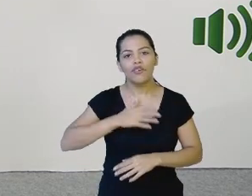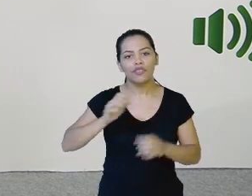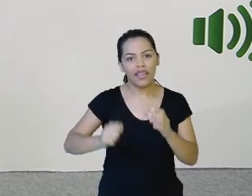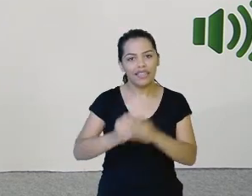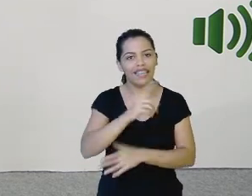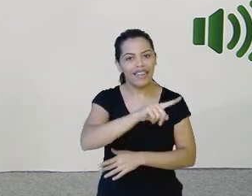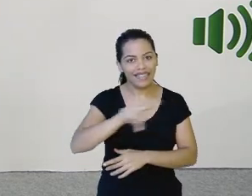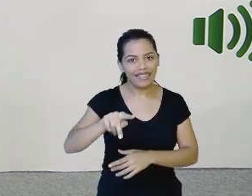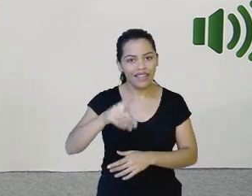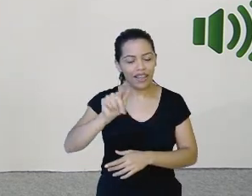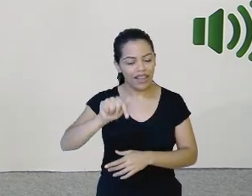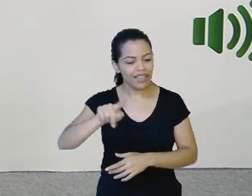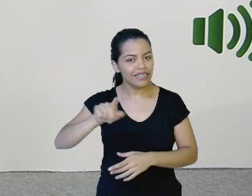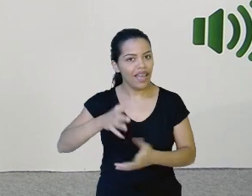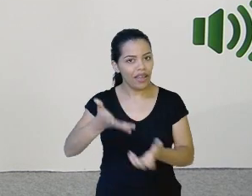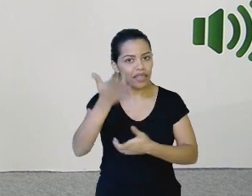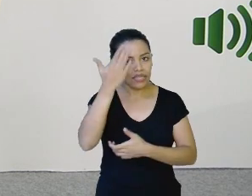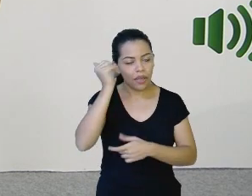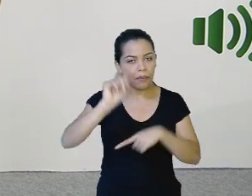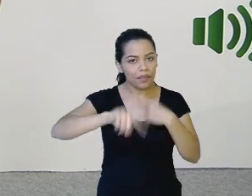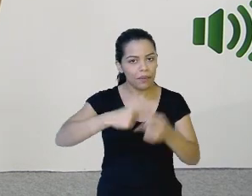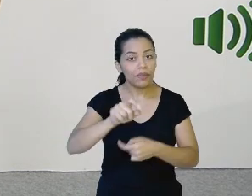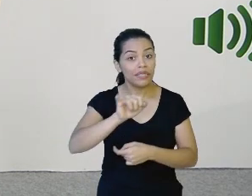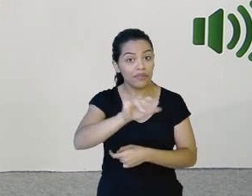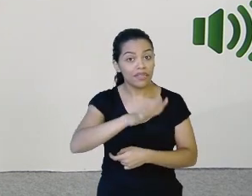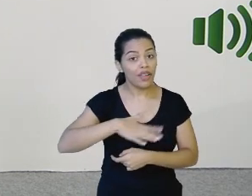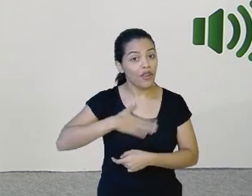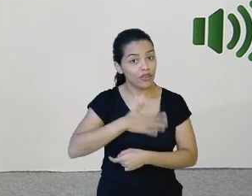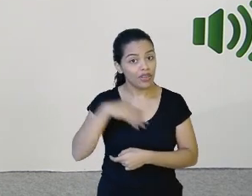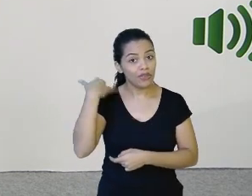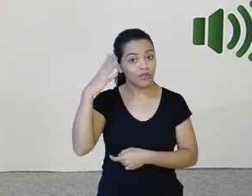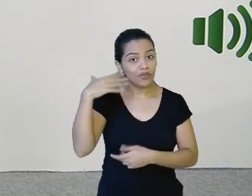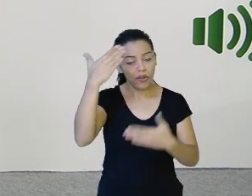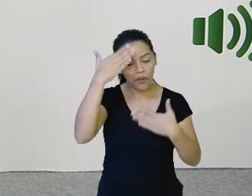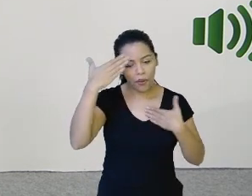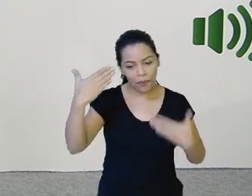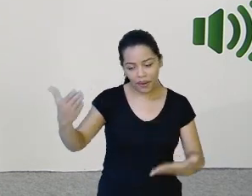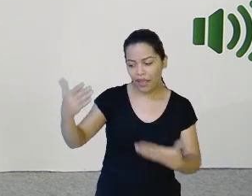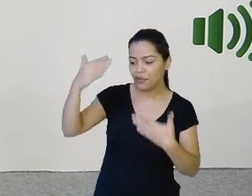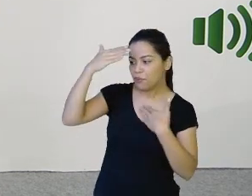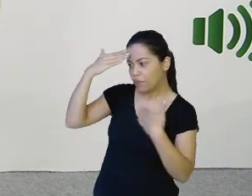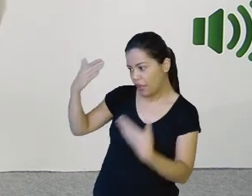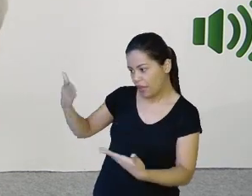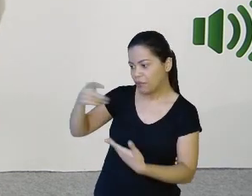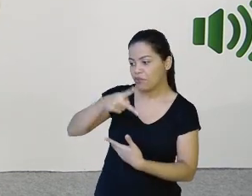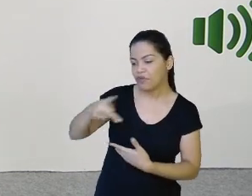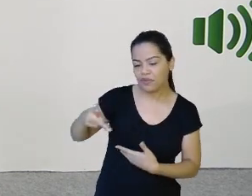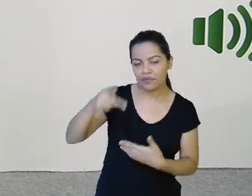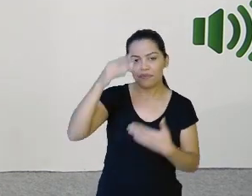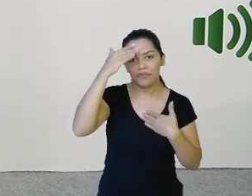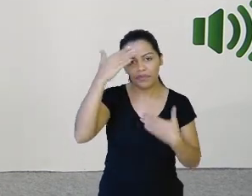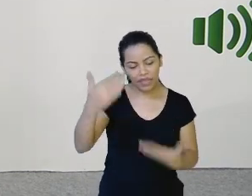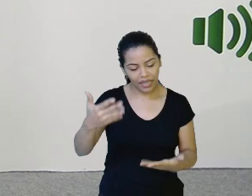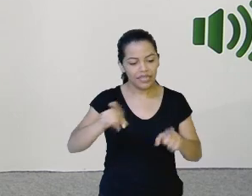aí os ganzás. Eu quero saber depois se vocês gostaram, viu, desse som. Muito obrigado, professor Giva, muito Eu obrigado. que